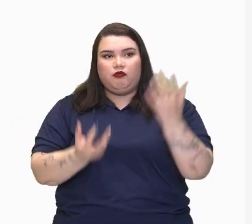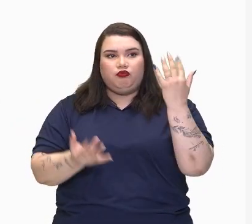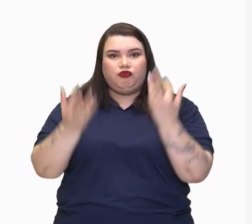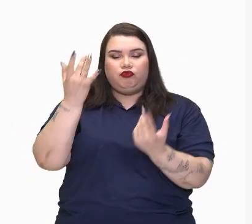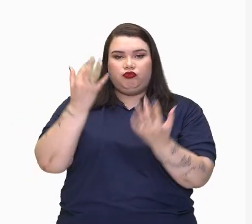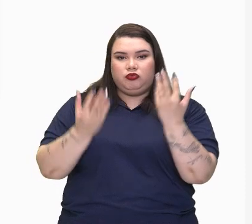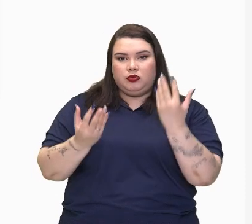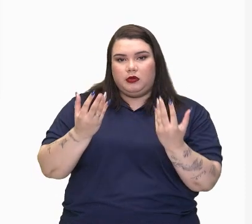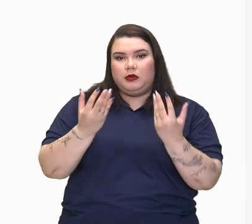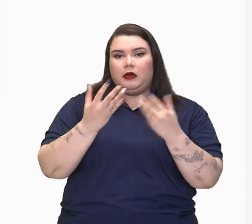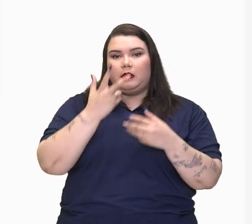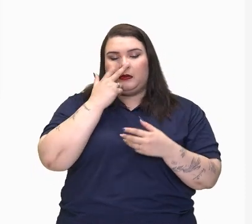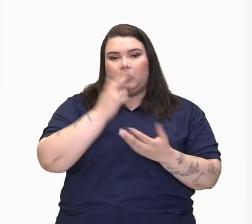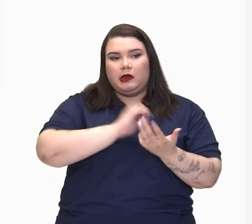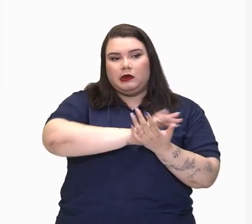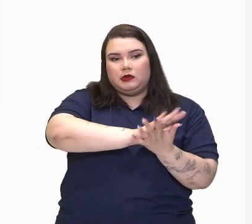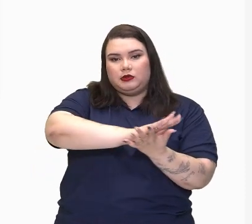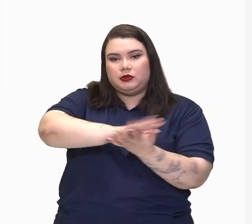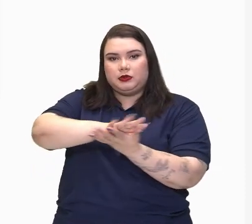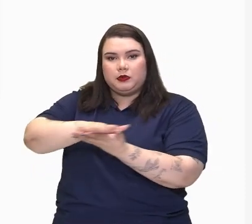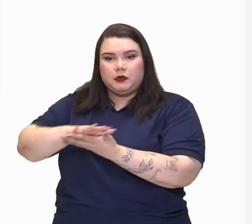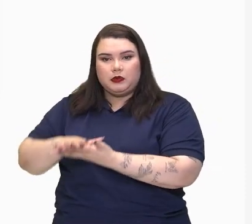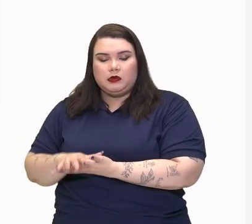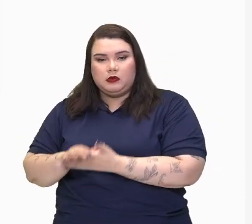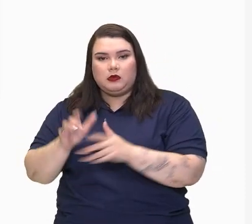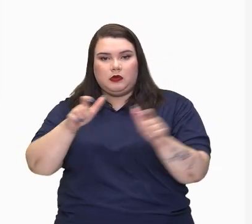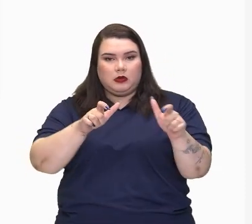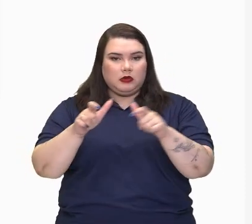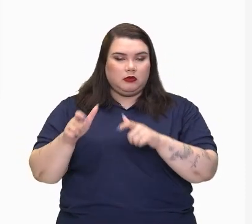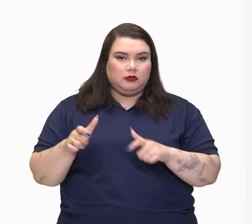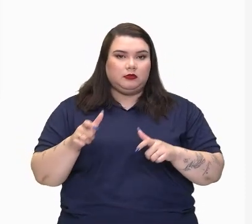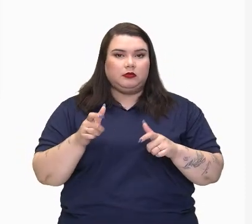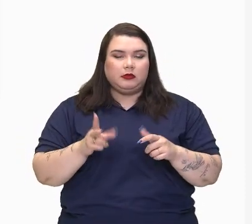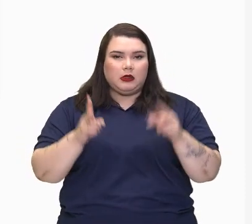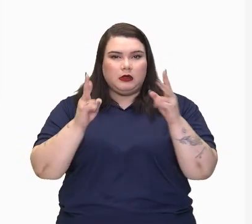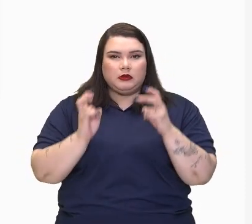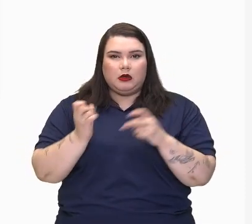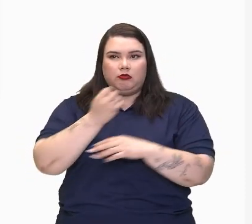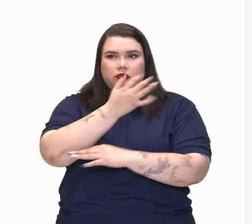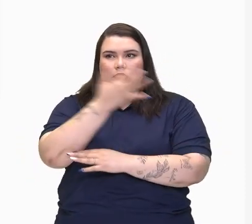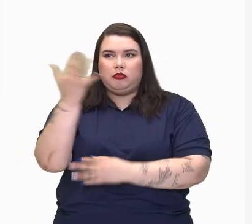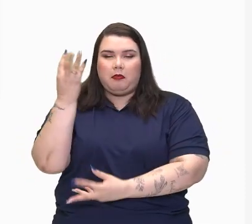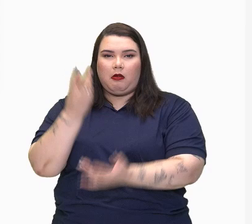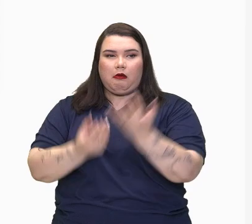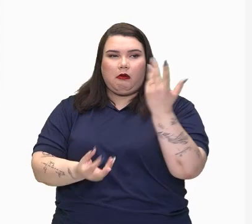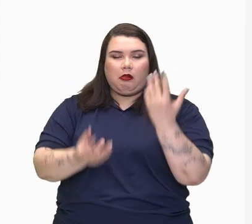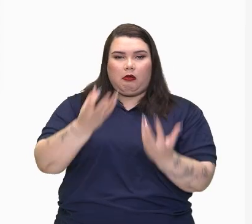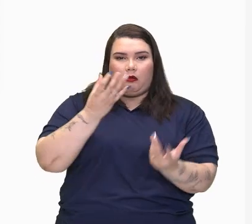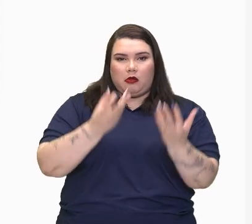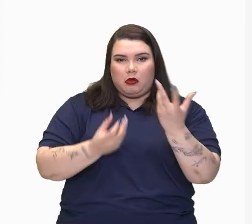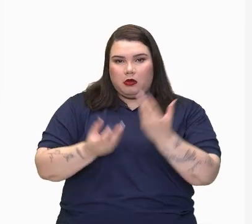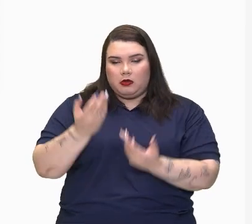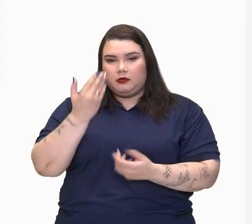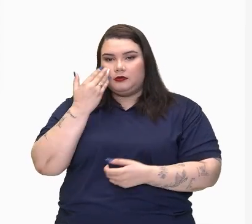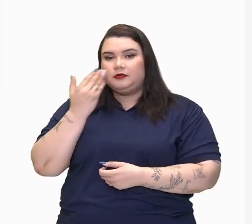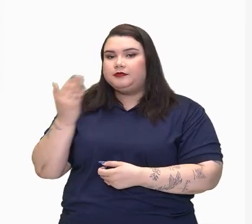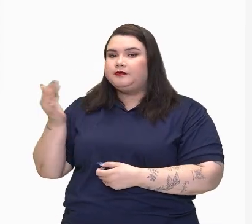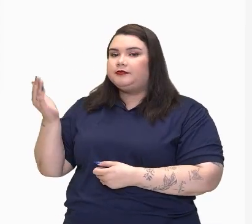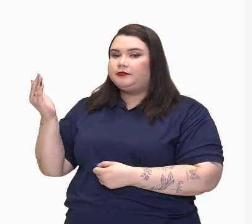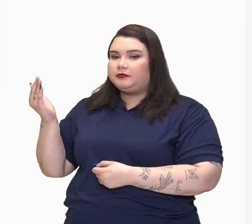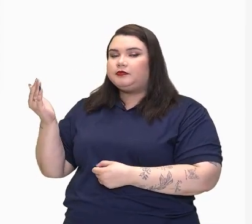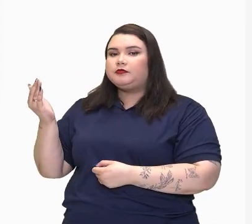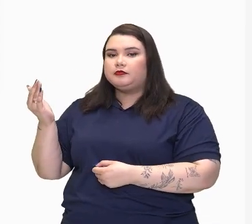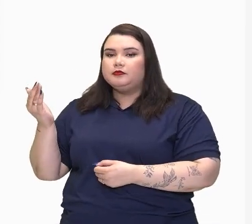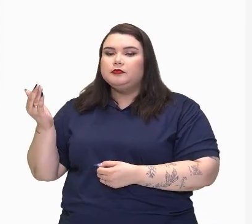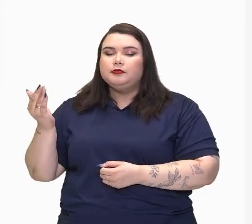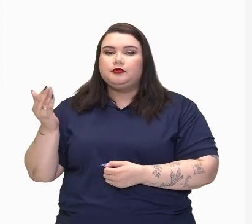está destruindo o que é responsável por isso. Vendeu-se, como eu falei, por muito tempo essa imagem também da